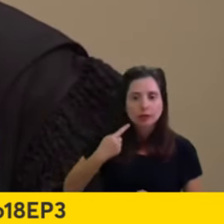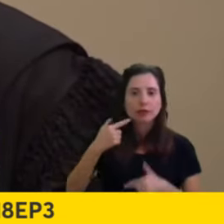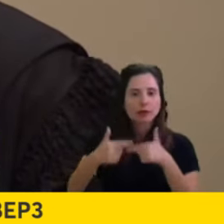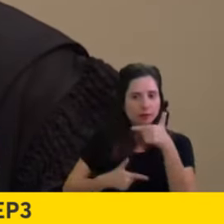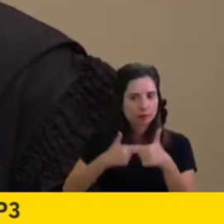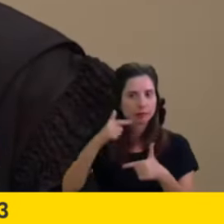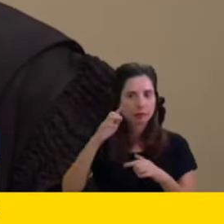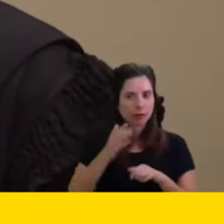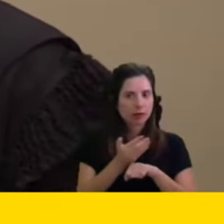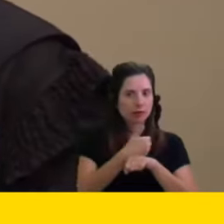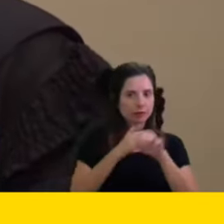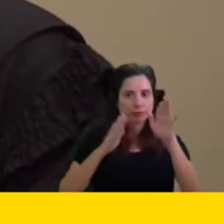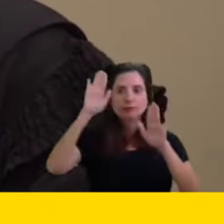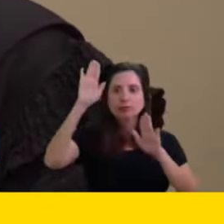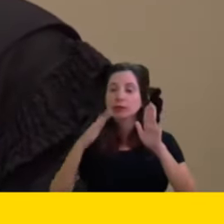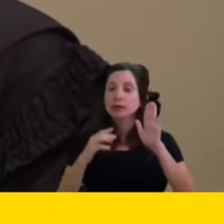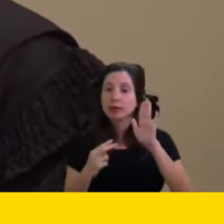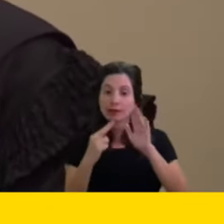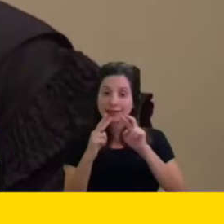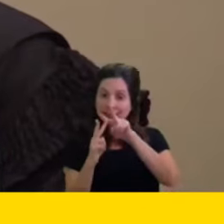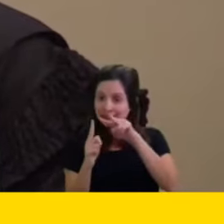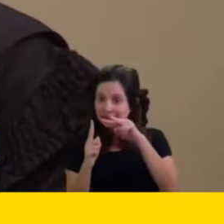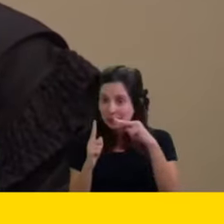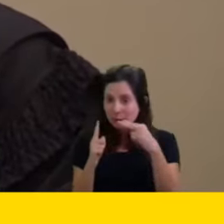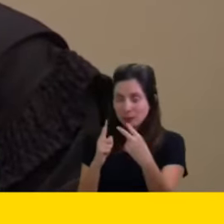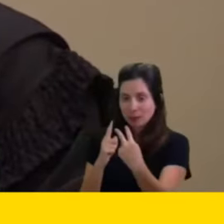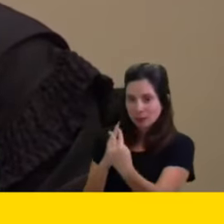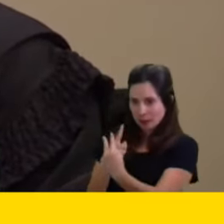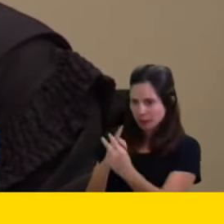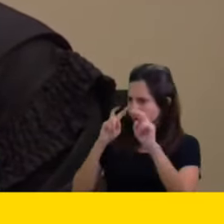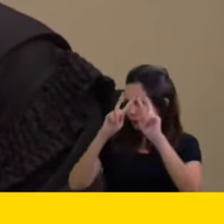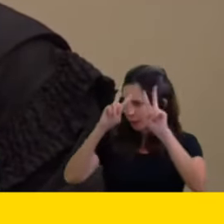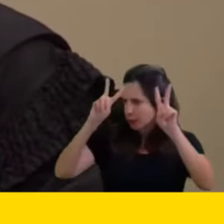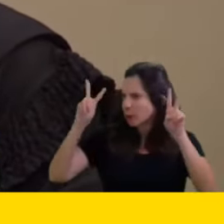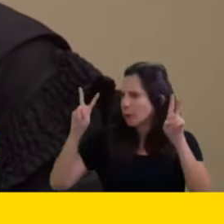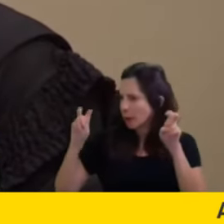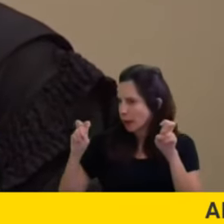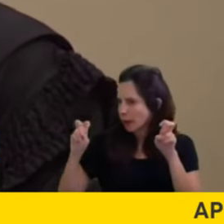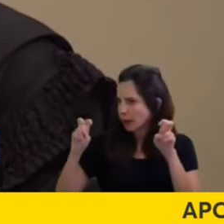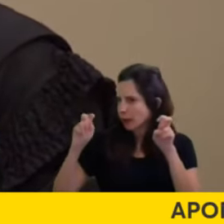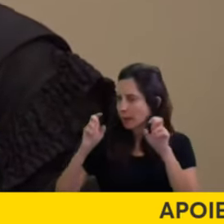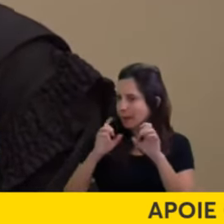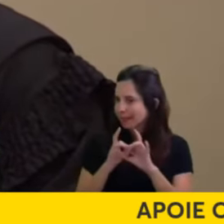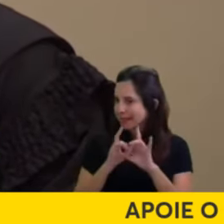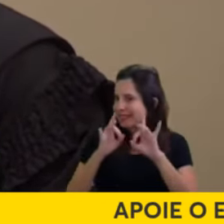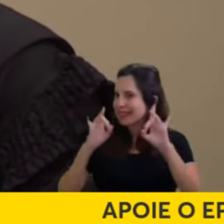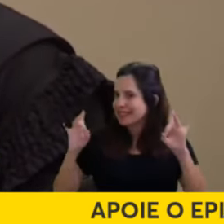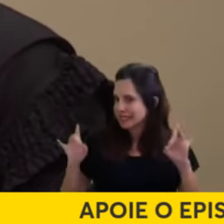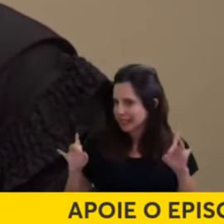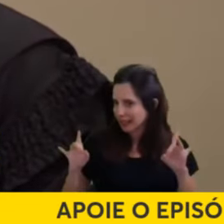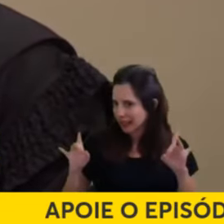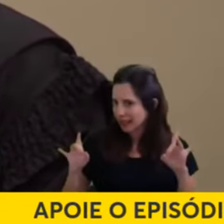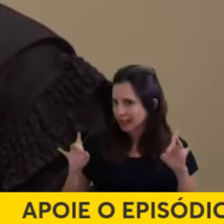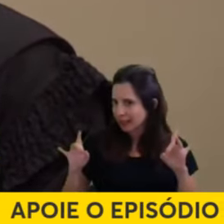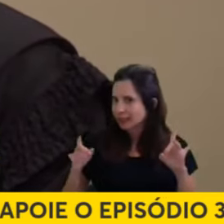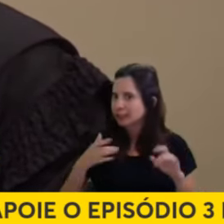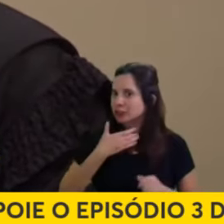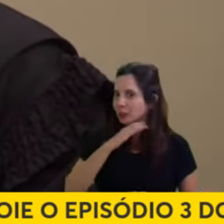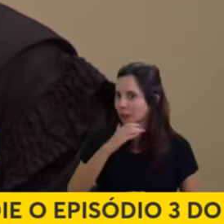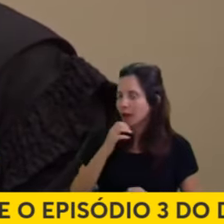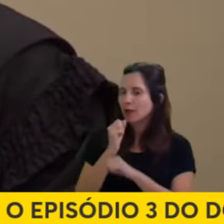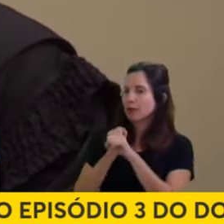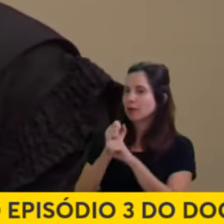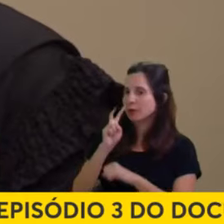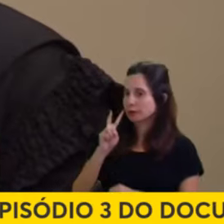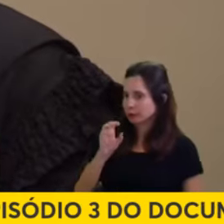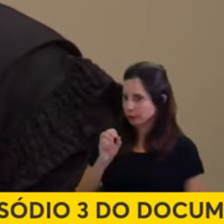nesse ponto senhor presidente necessário abrir um parênteses aqui para destacar que na Tarde do dia 27 de março de 2020 24 recebi em